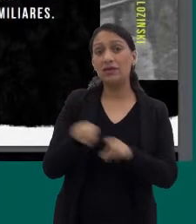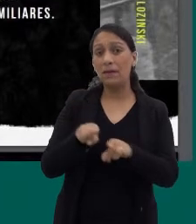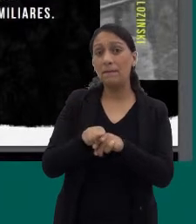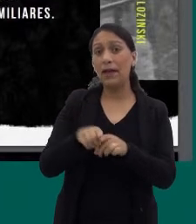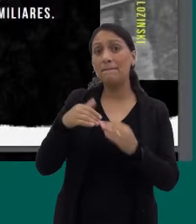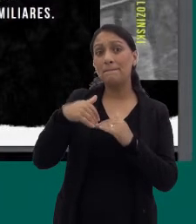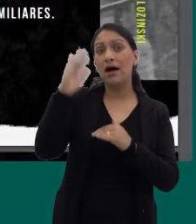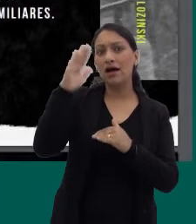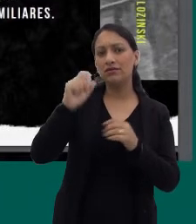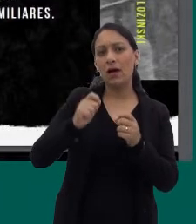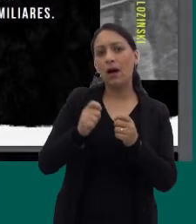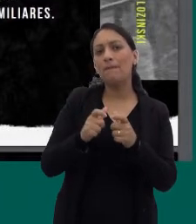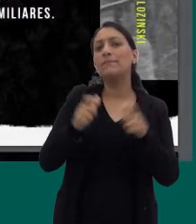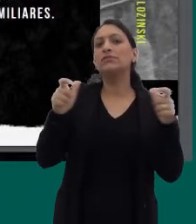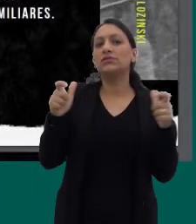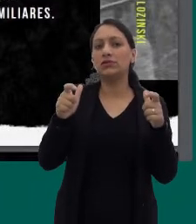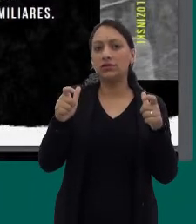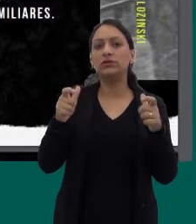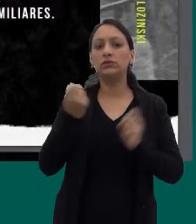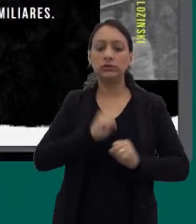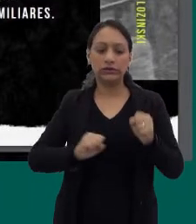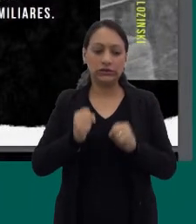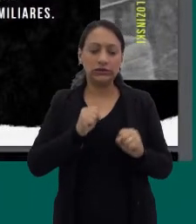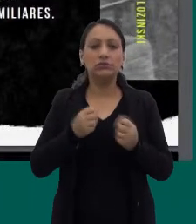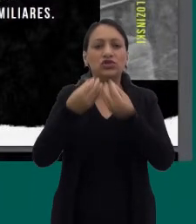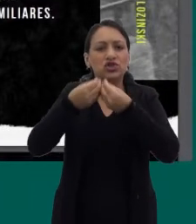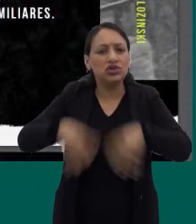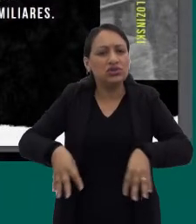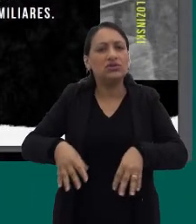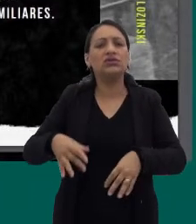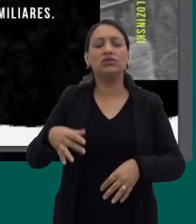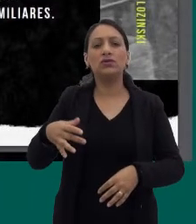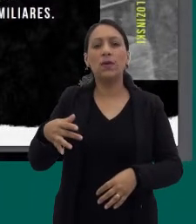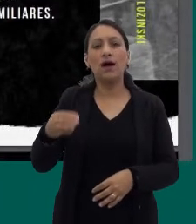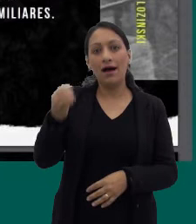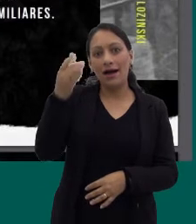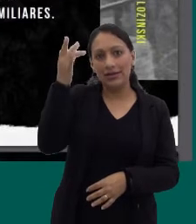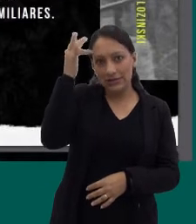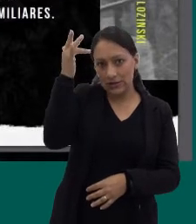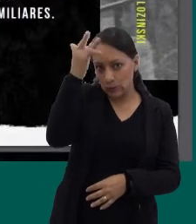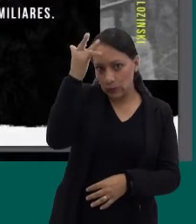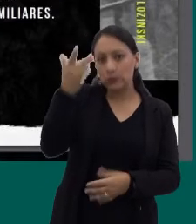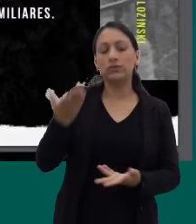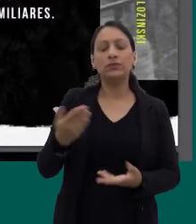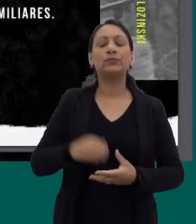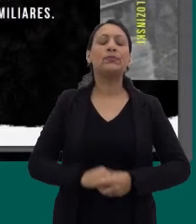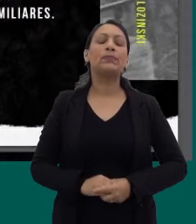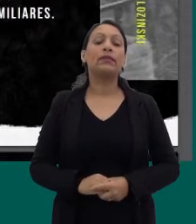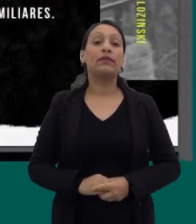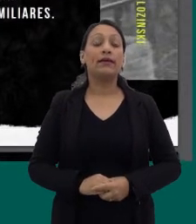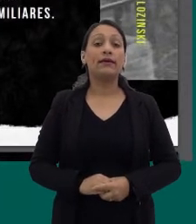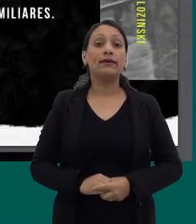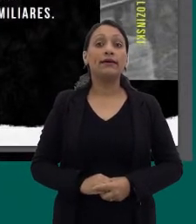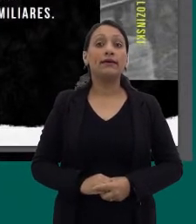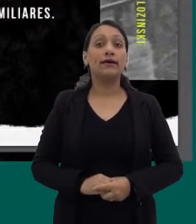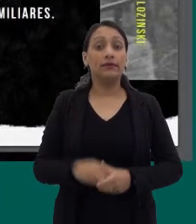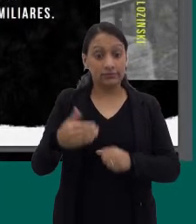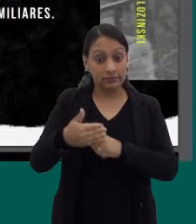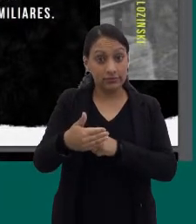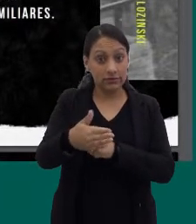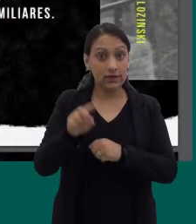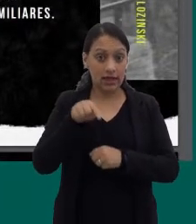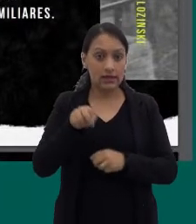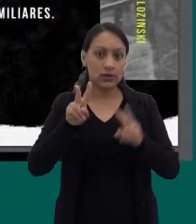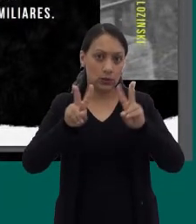sintomas ansiosos, né? Com prejuízo, então, à saúde mental, à saúde psíquica. E a partir disso, né? A gente traz aqui